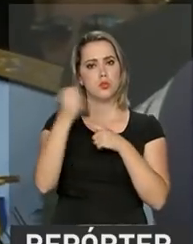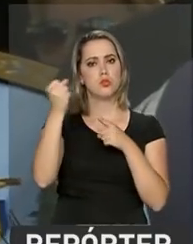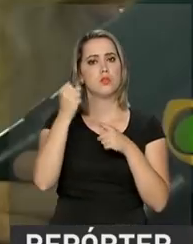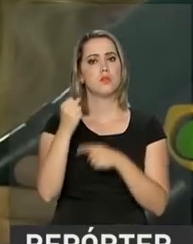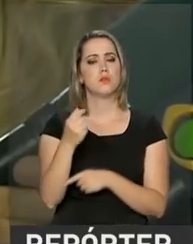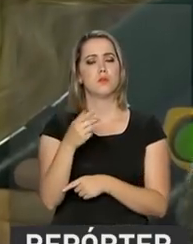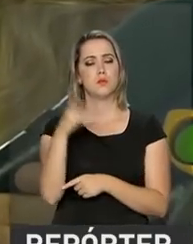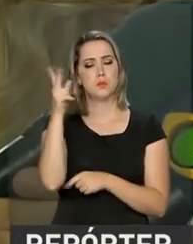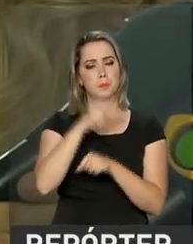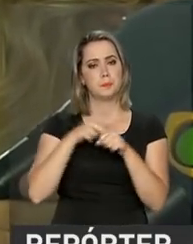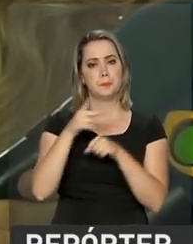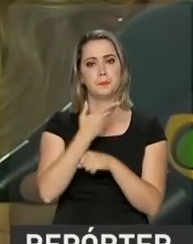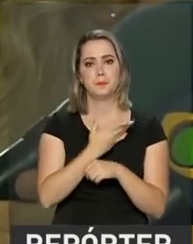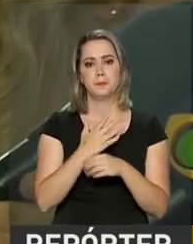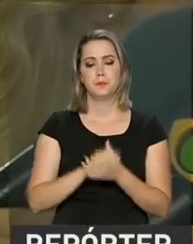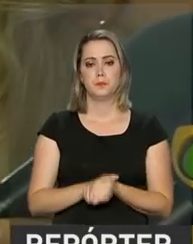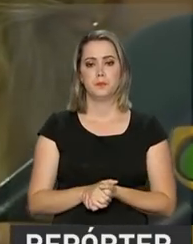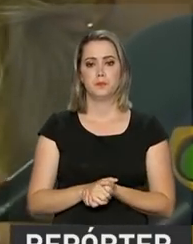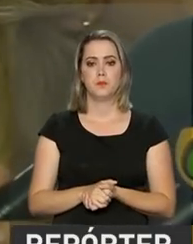país